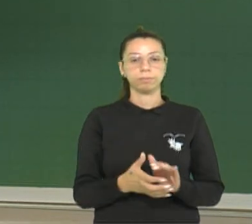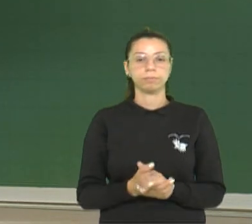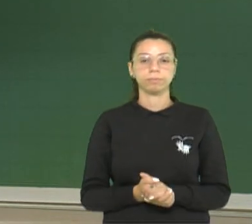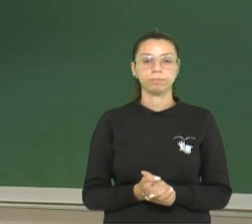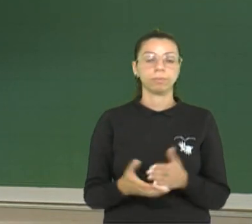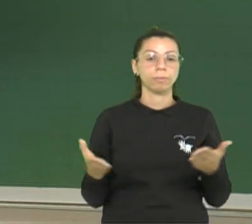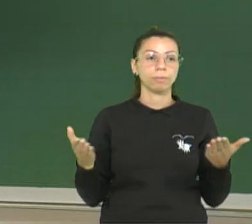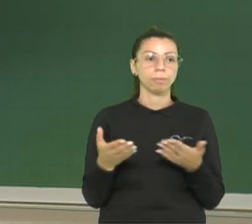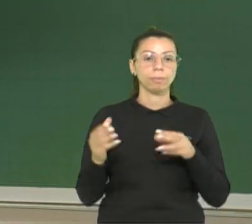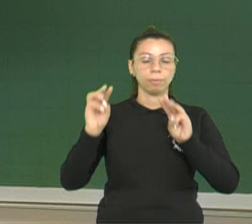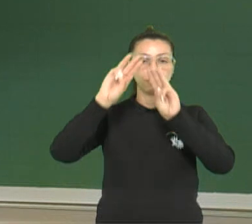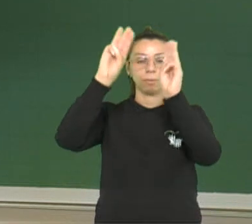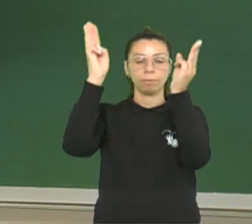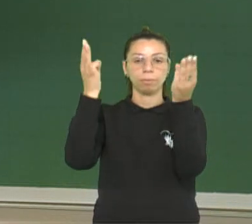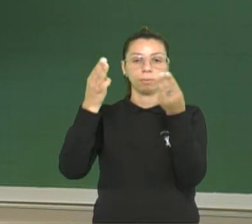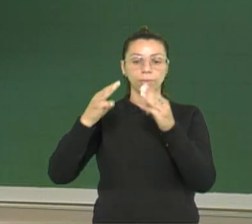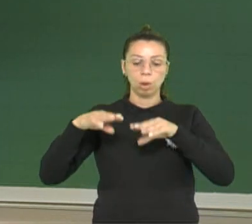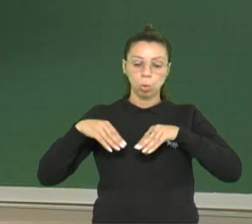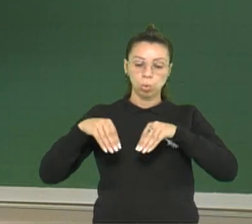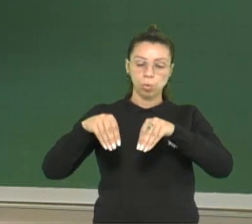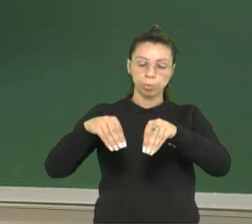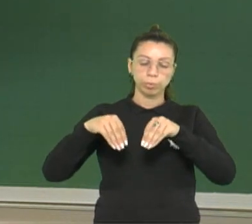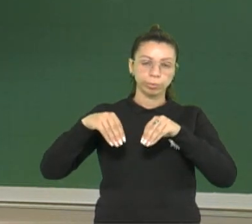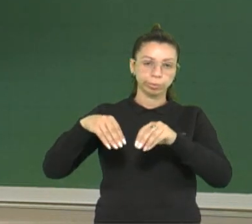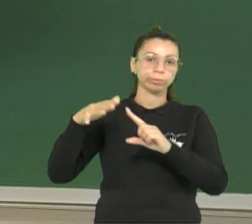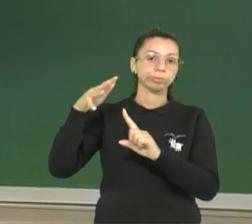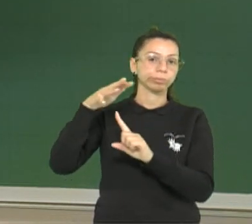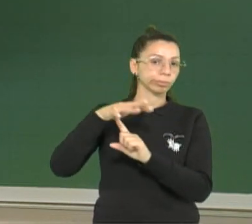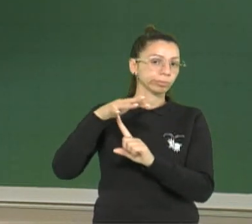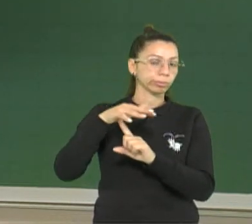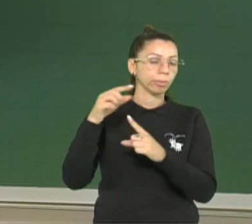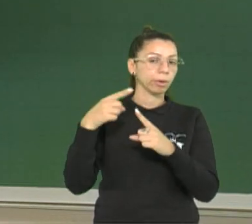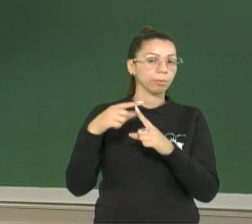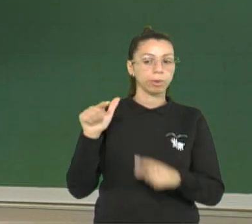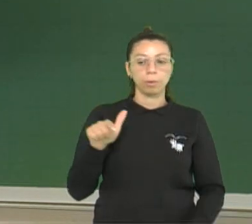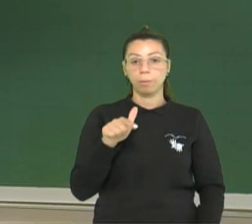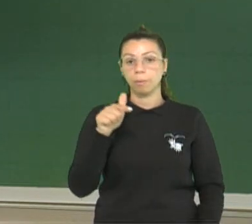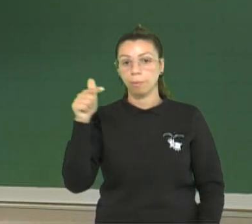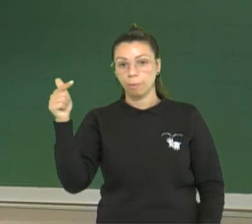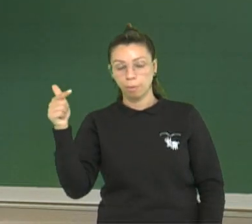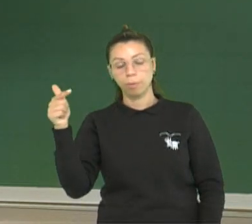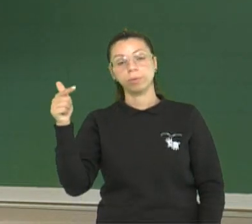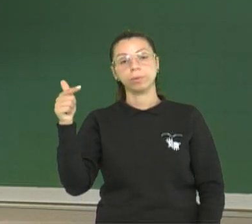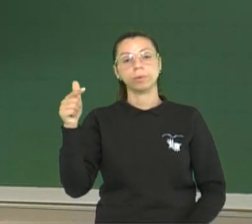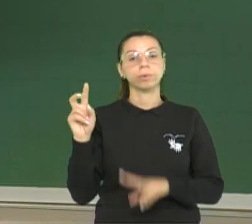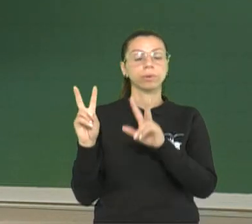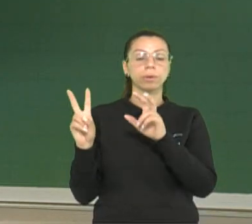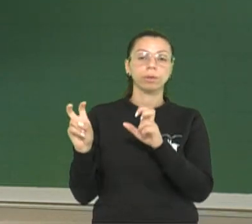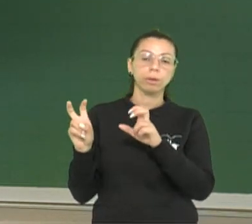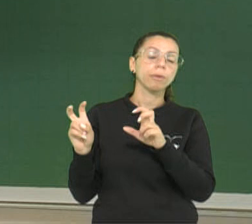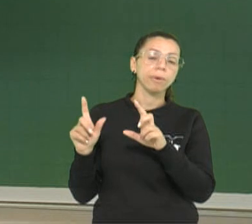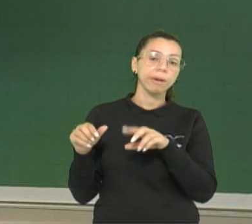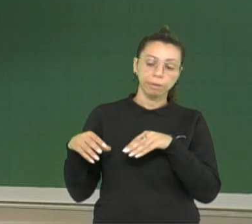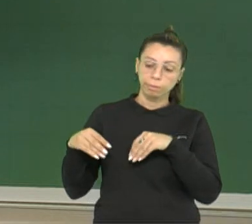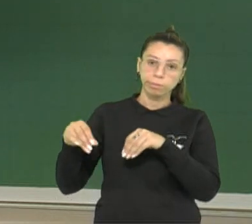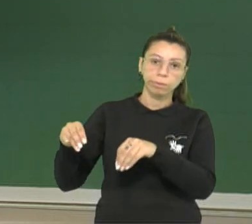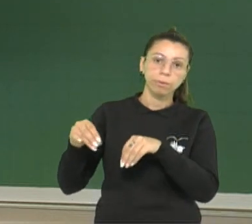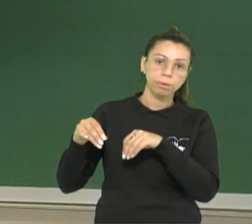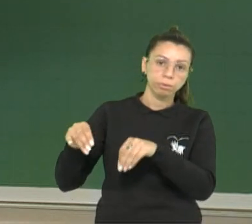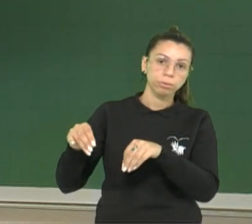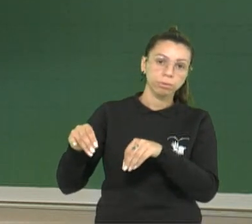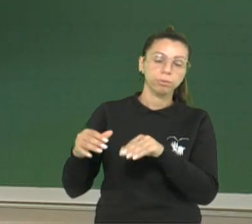ter um mapa de solos do estado do Paraná, porque o outro tópico da nossa aula é tratar justamente de solos do